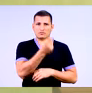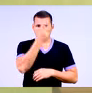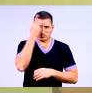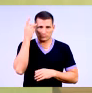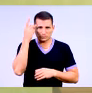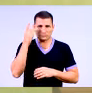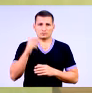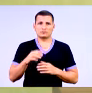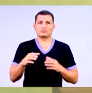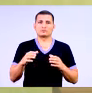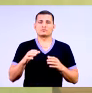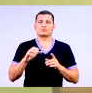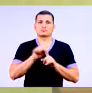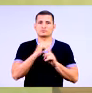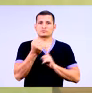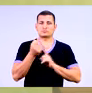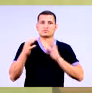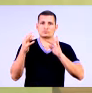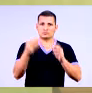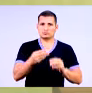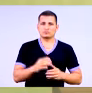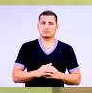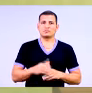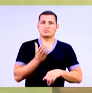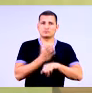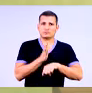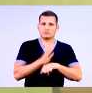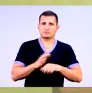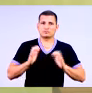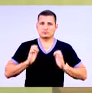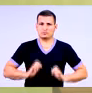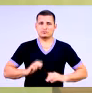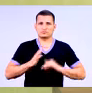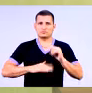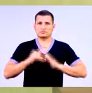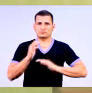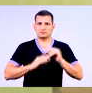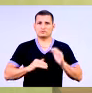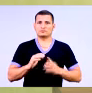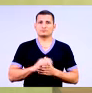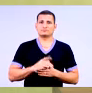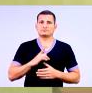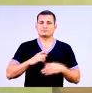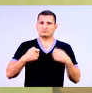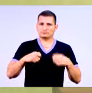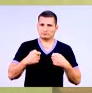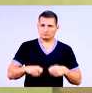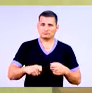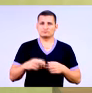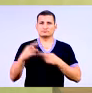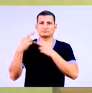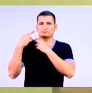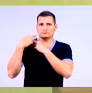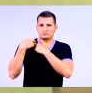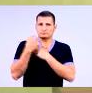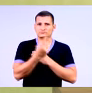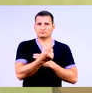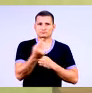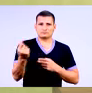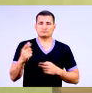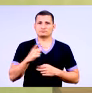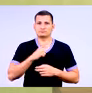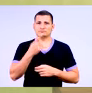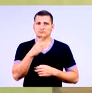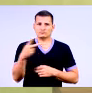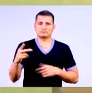à sociedade como um todo. A prática da ética profissional insere nos deveres relativos à responsabilidade de cada um ter um